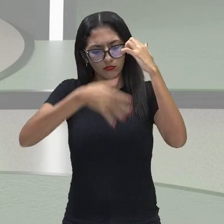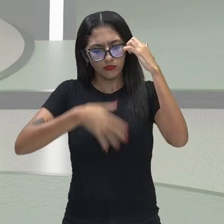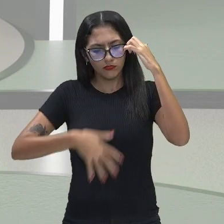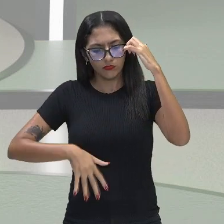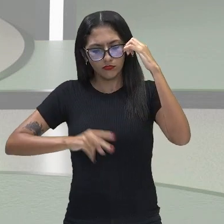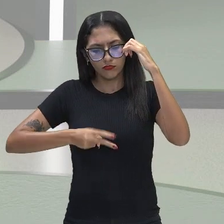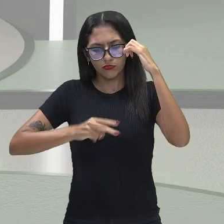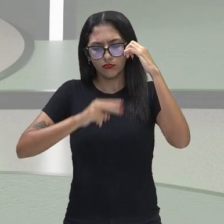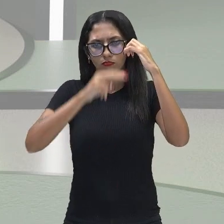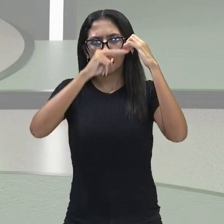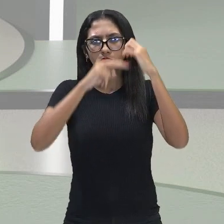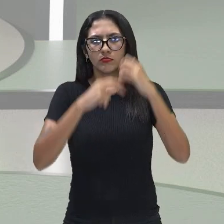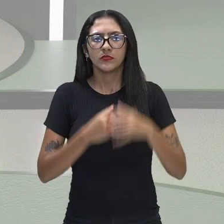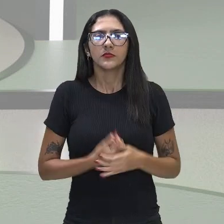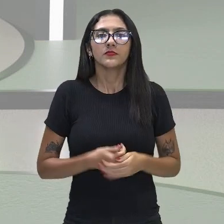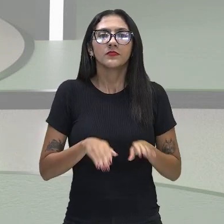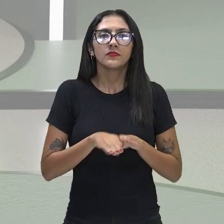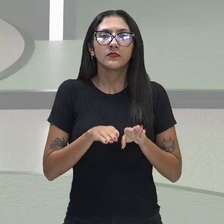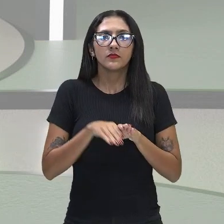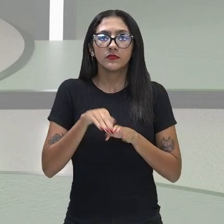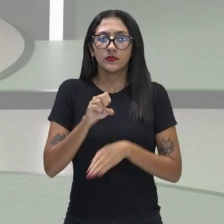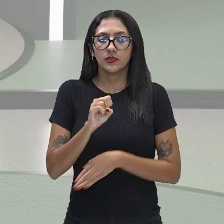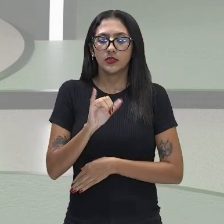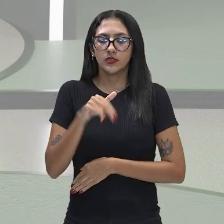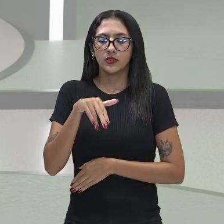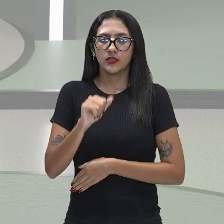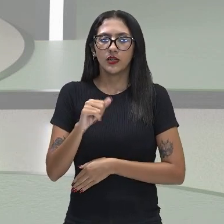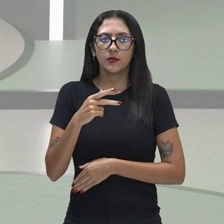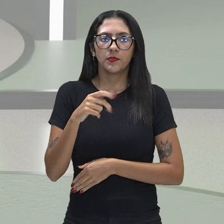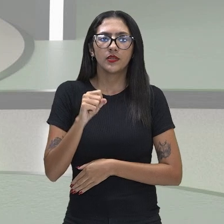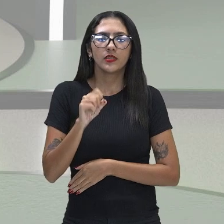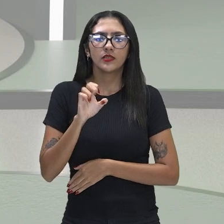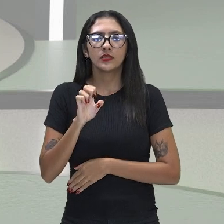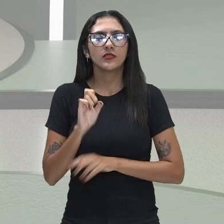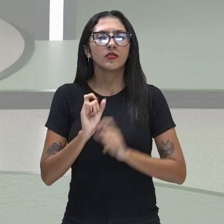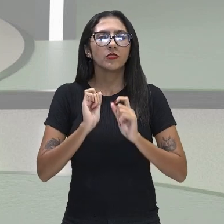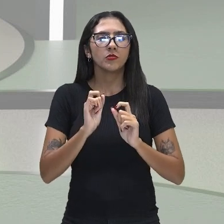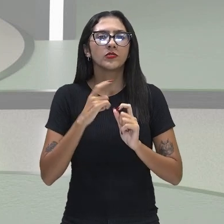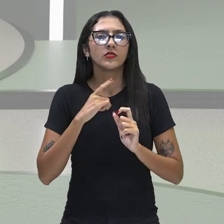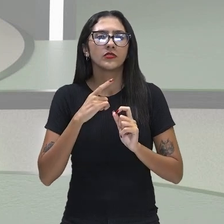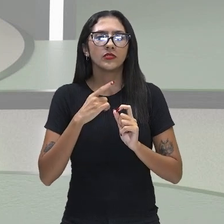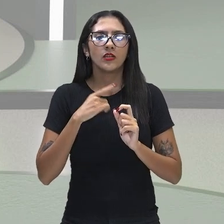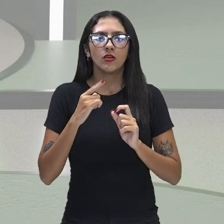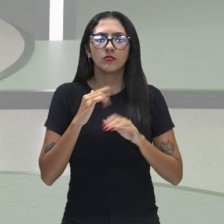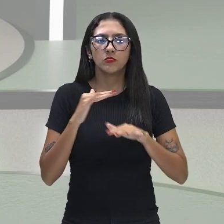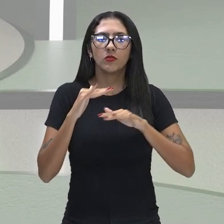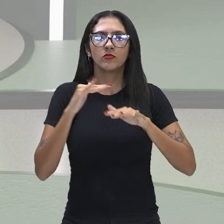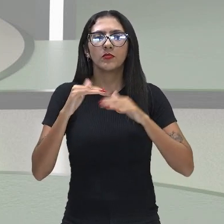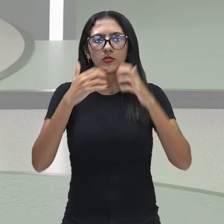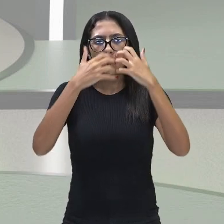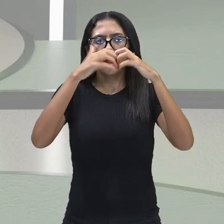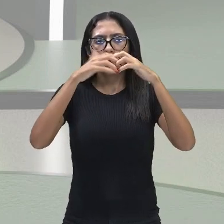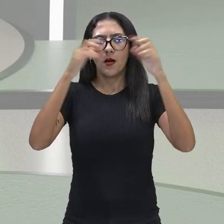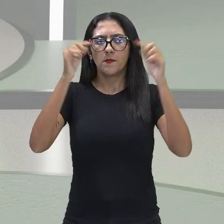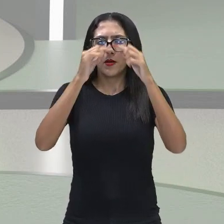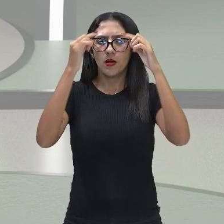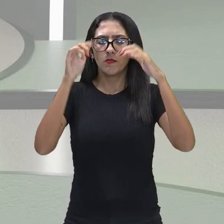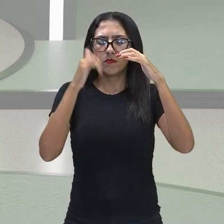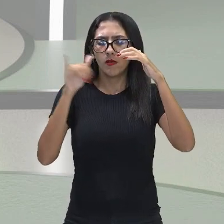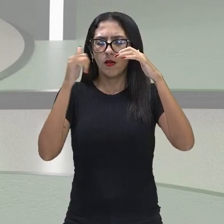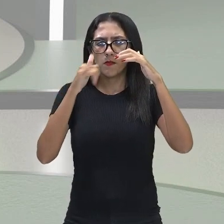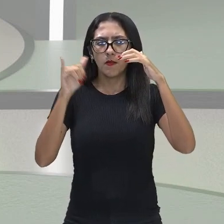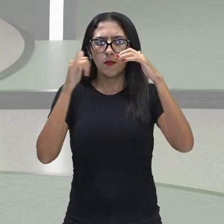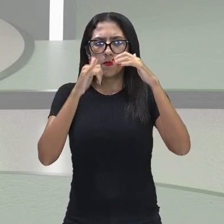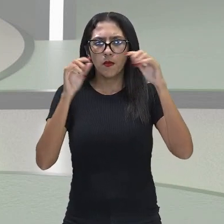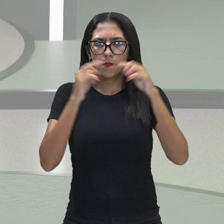motor, a sinapse, que é o sinal, o impulso, né, que ocorre elétrico, e o